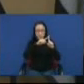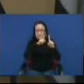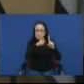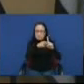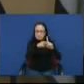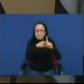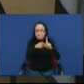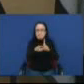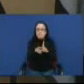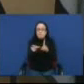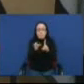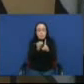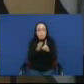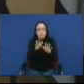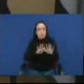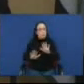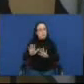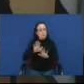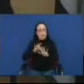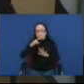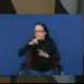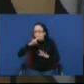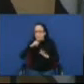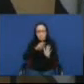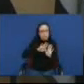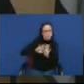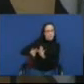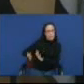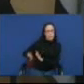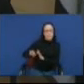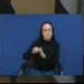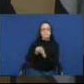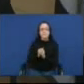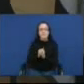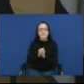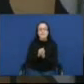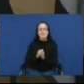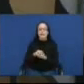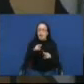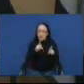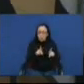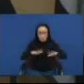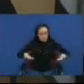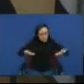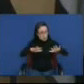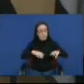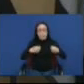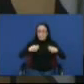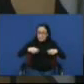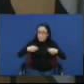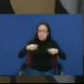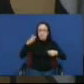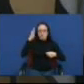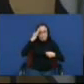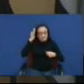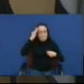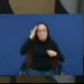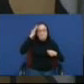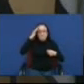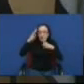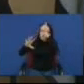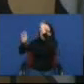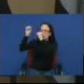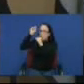isso que nós estamos aproveitando essa oportunidade aqui, para que as pessoas tenham acesso a essa informação. Nós estamos disponíveis aí para